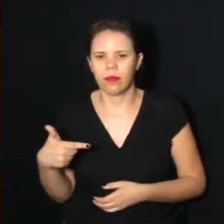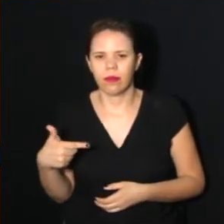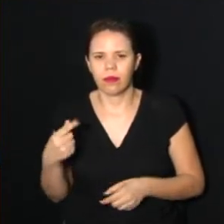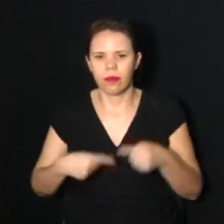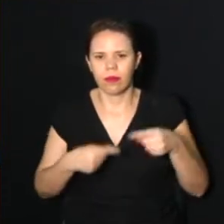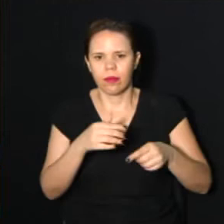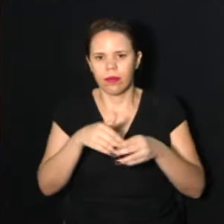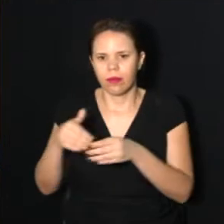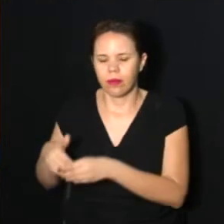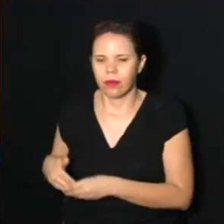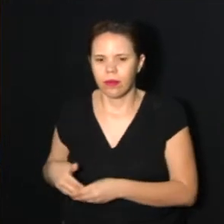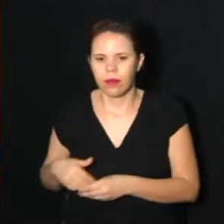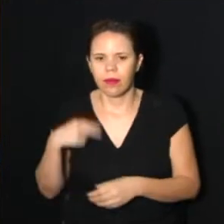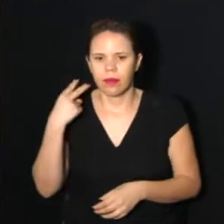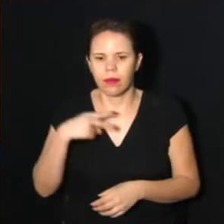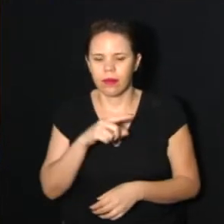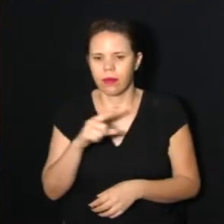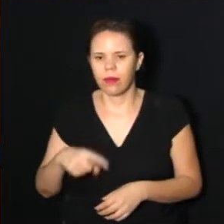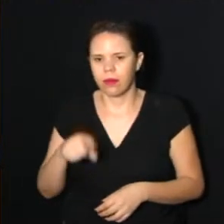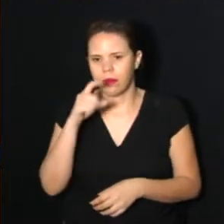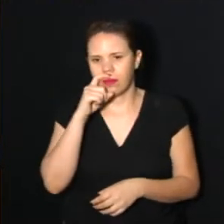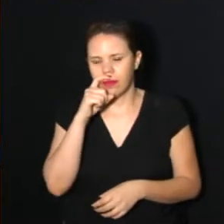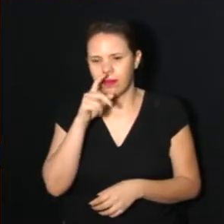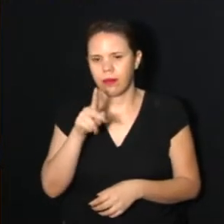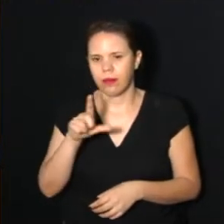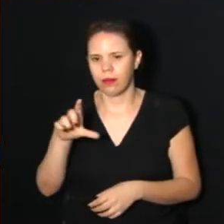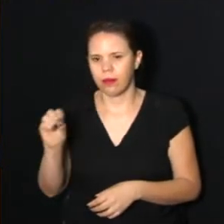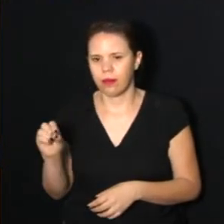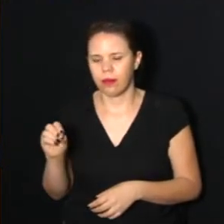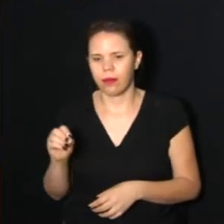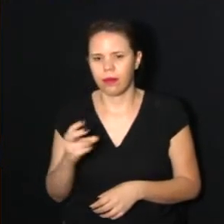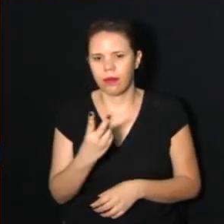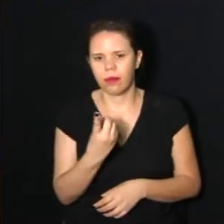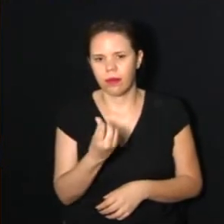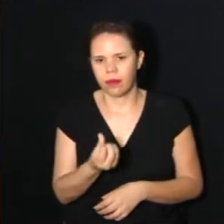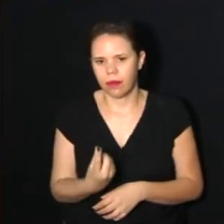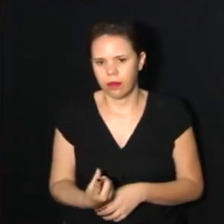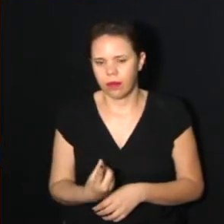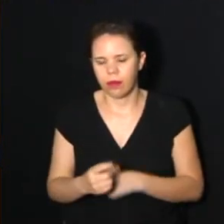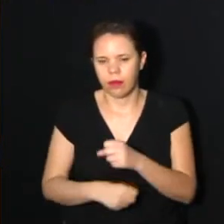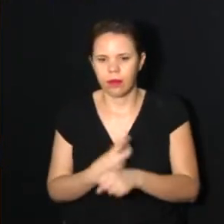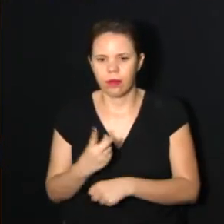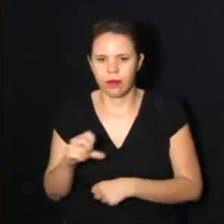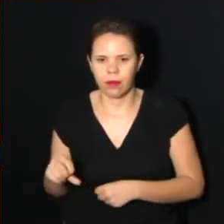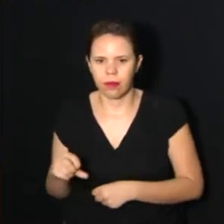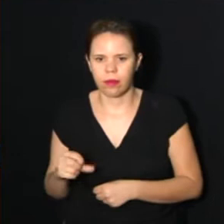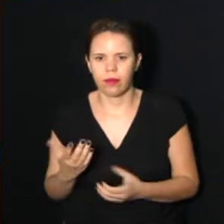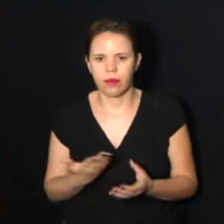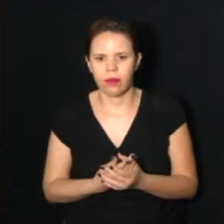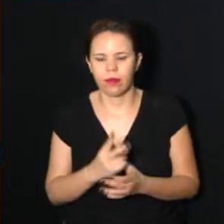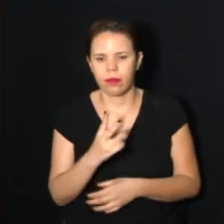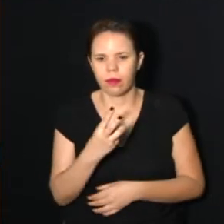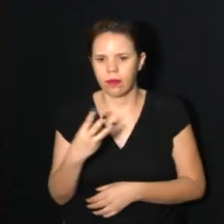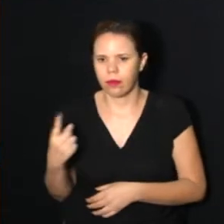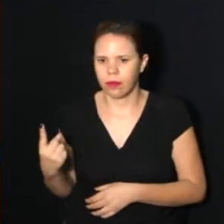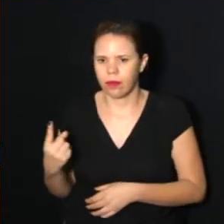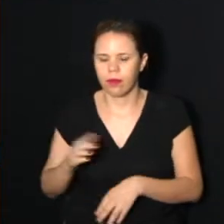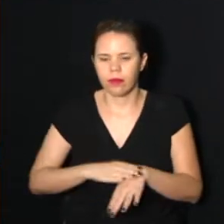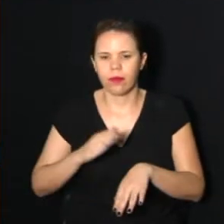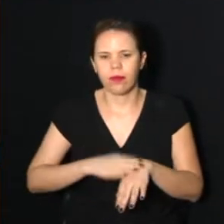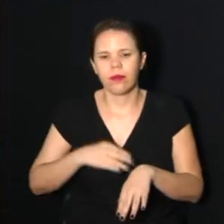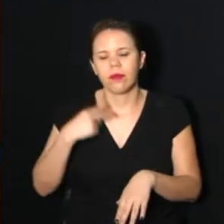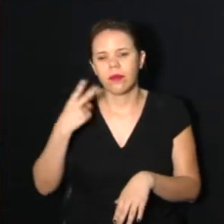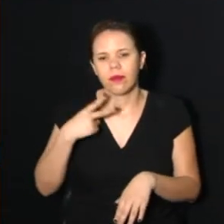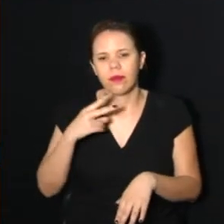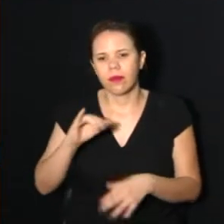votação do parecer exalado pelo vereador Zé Carlos, favorável ao PLO 261/2019, processo 231-186, de autoria do senhor Jorge